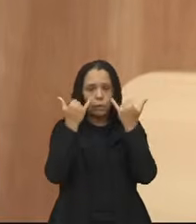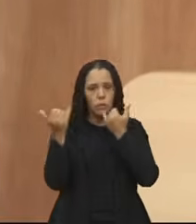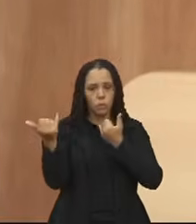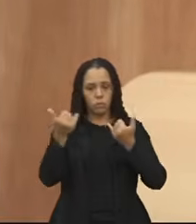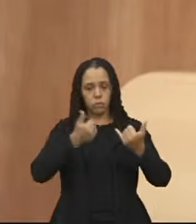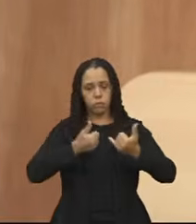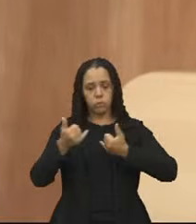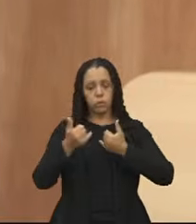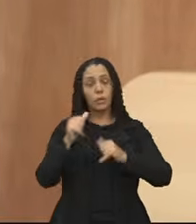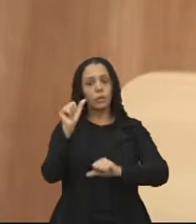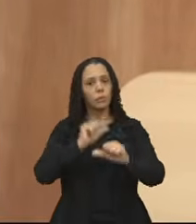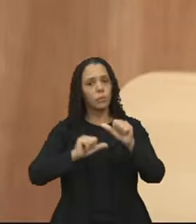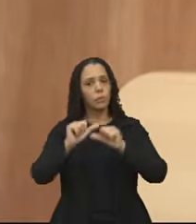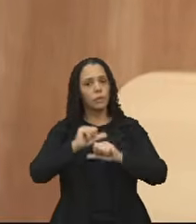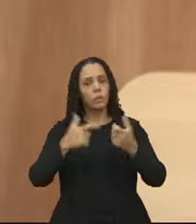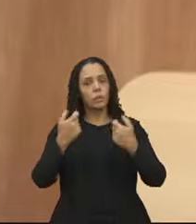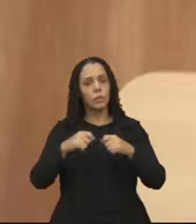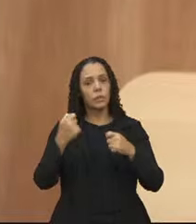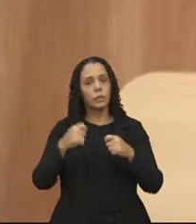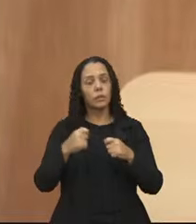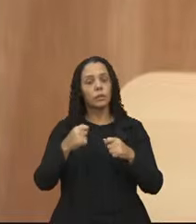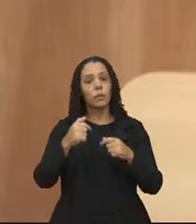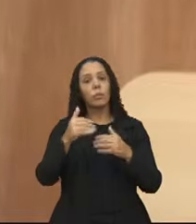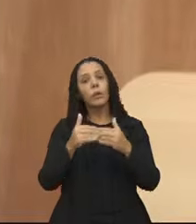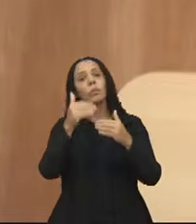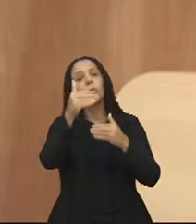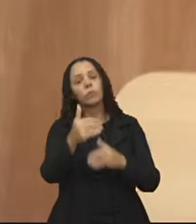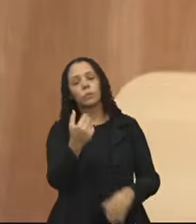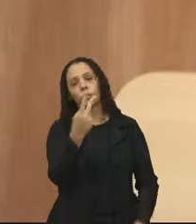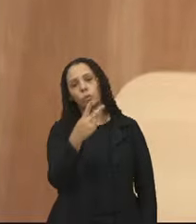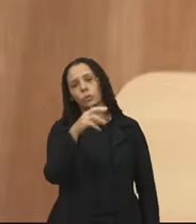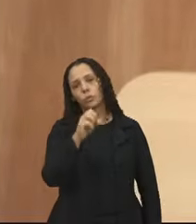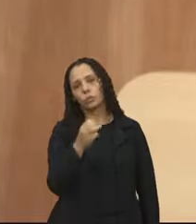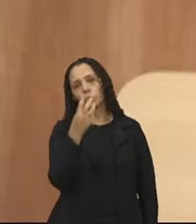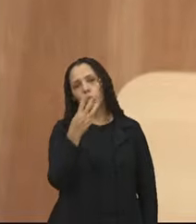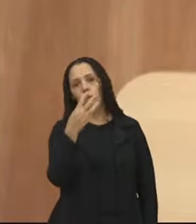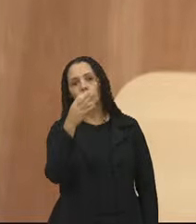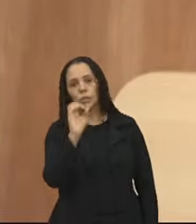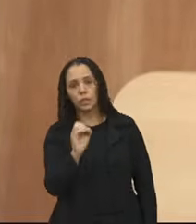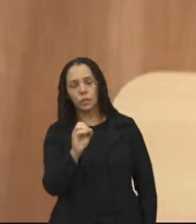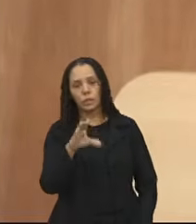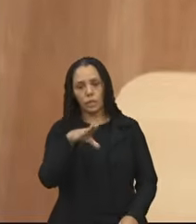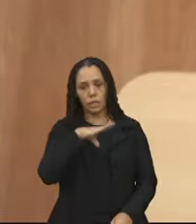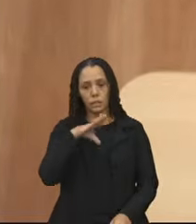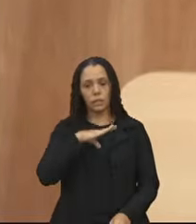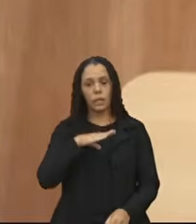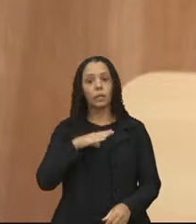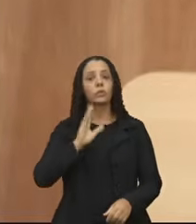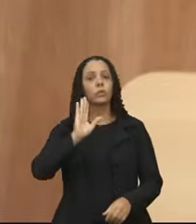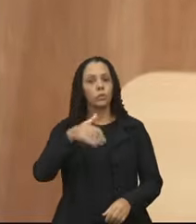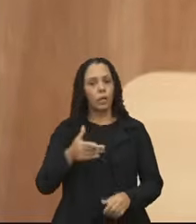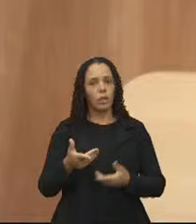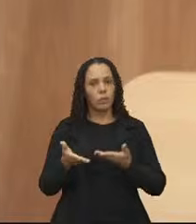essas mudanças são necessárias para que lá em 2030 o município esteja equilibrado e consiga, sim,